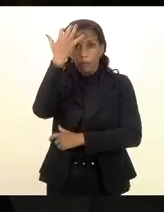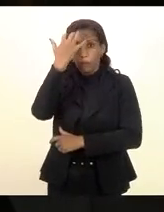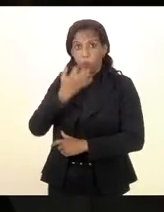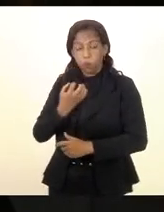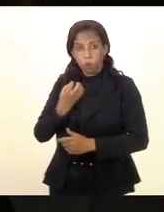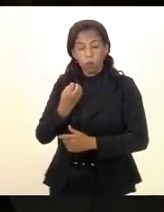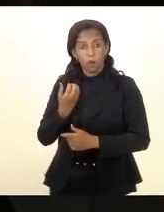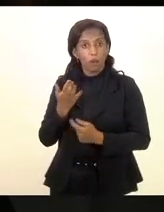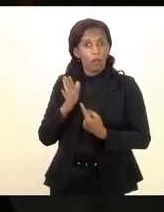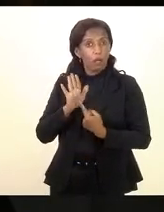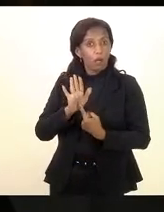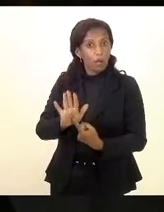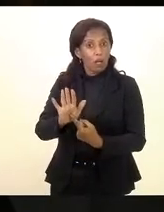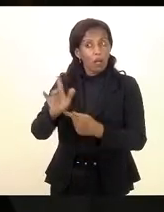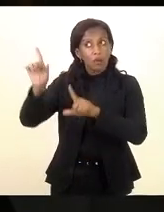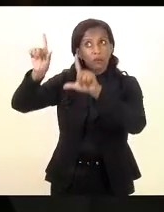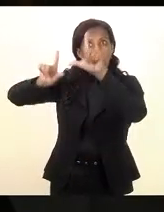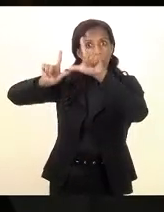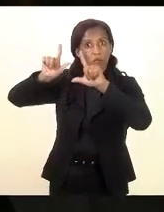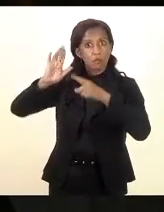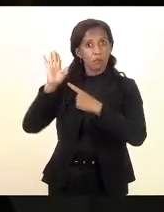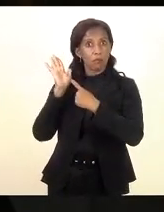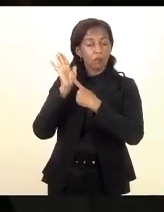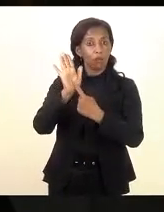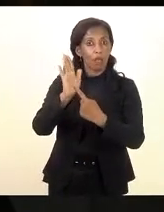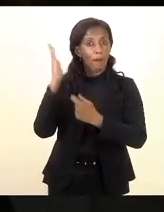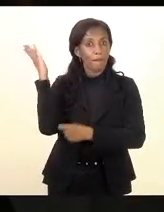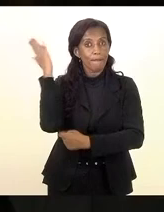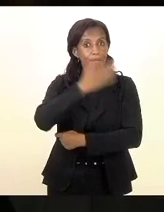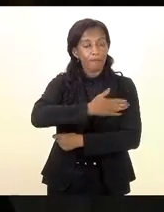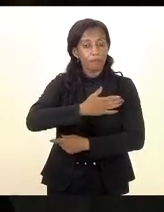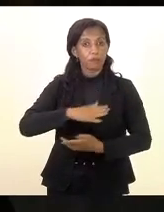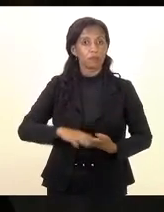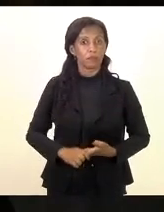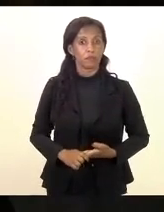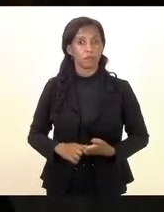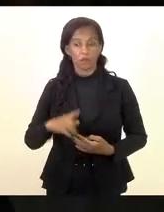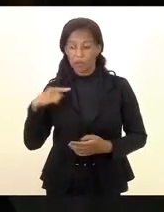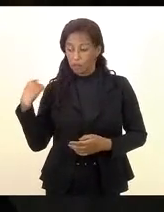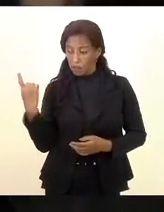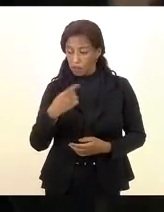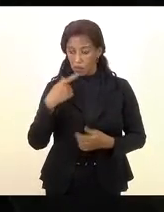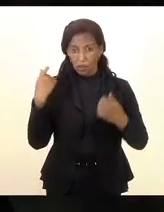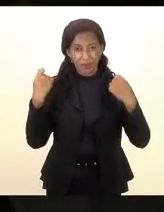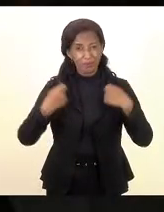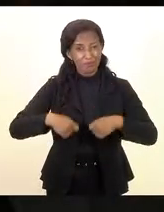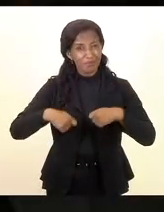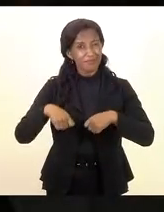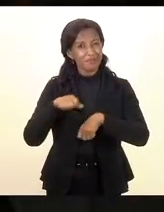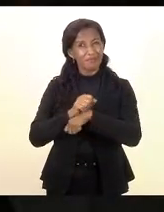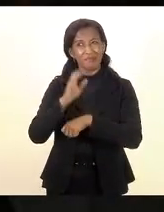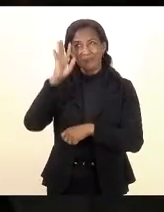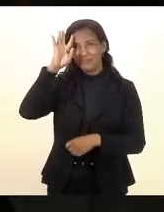através das mídias e nós precisamos fazer uma reflexão